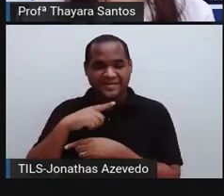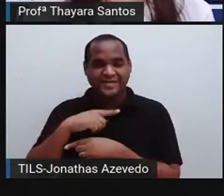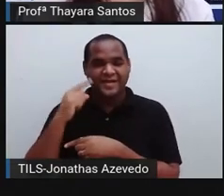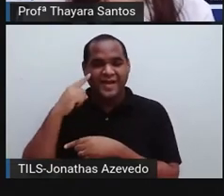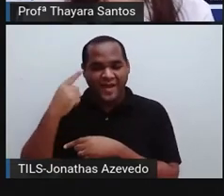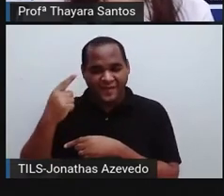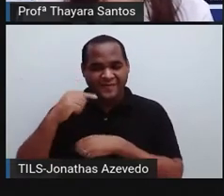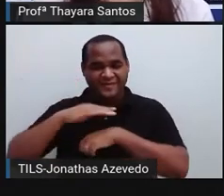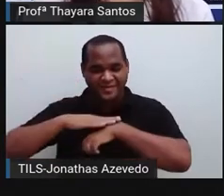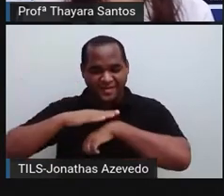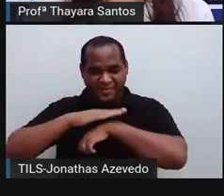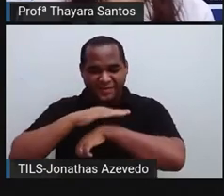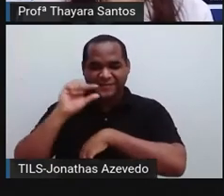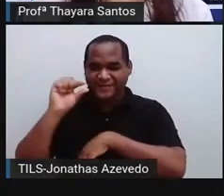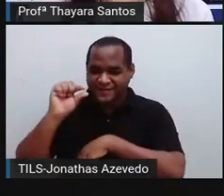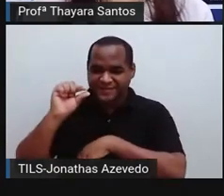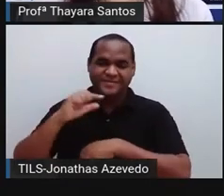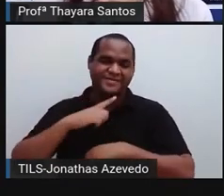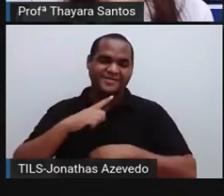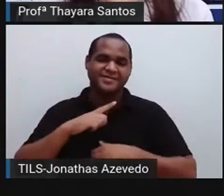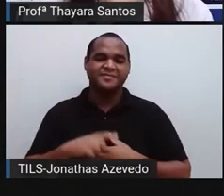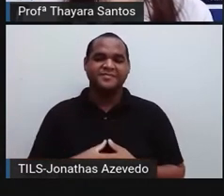sapo, provavelmente.